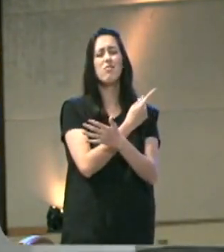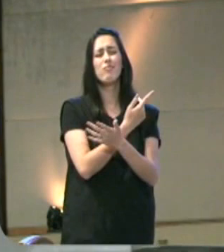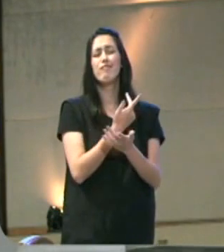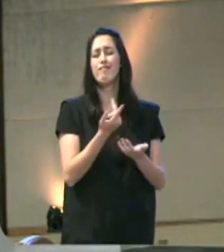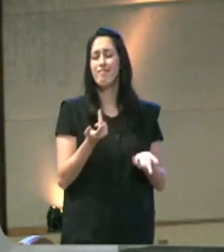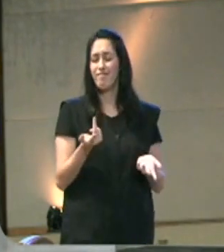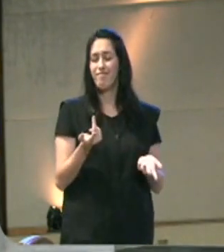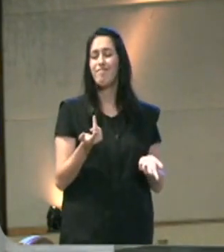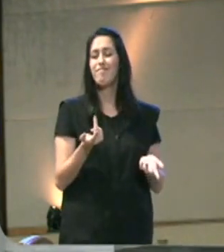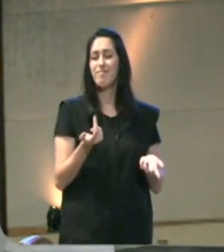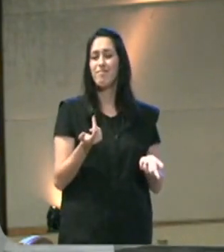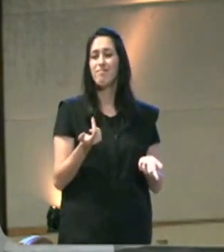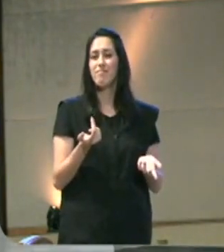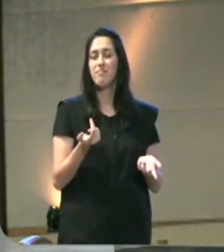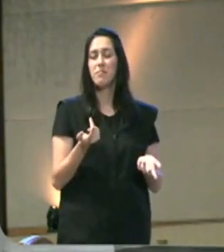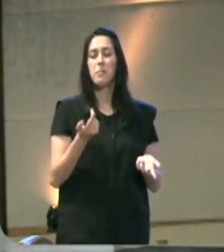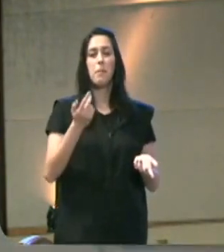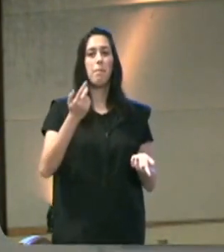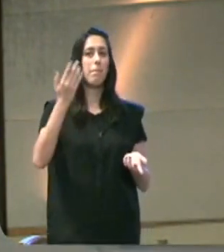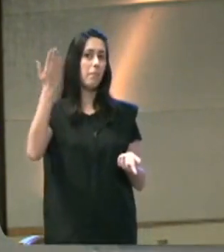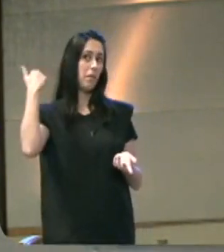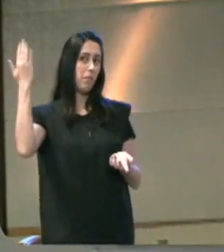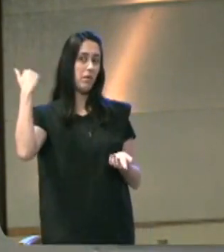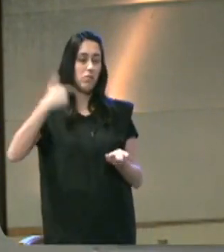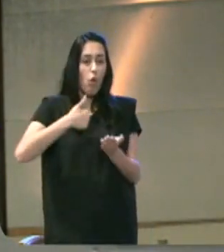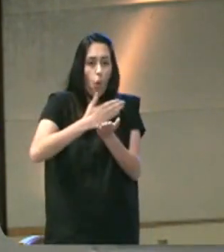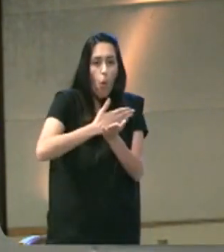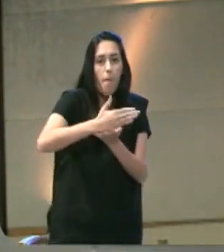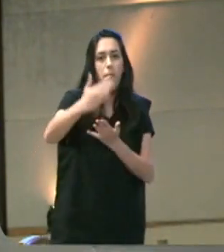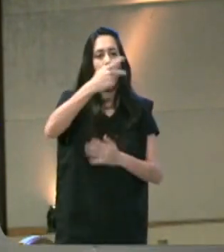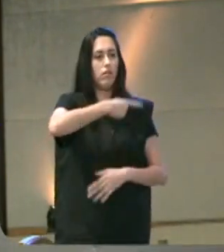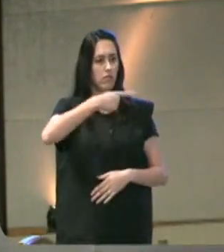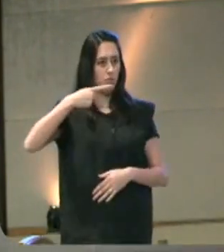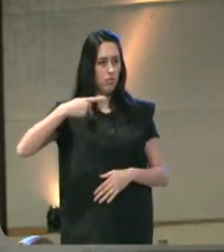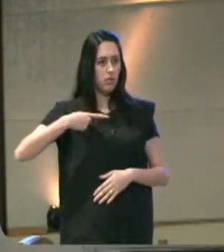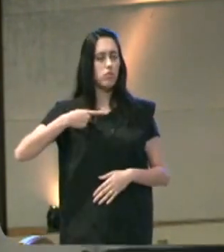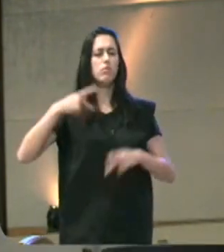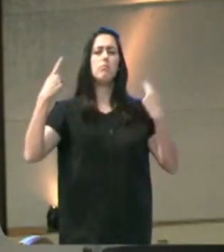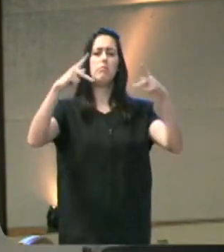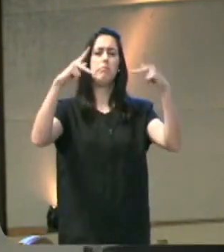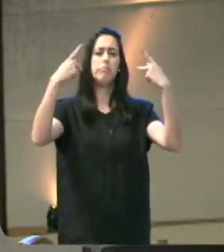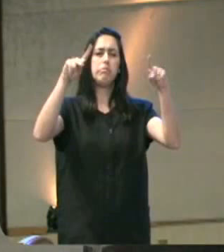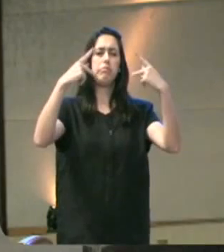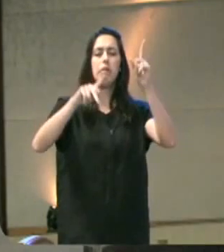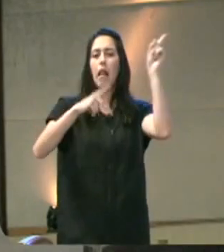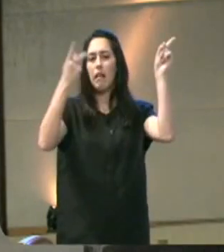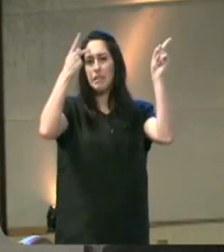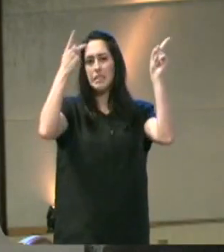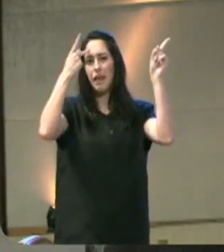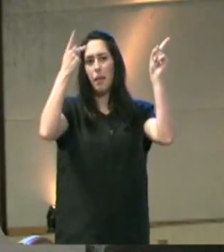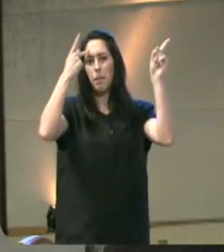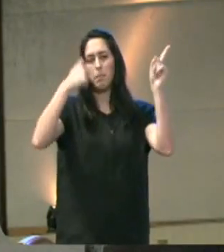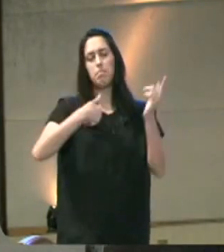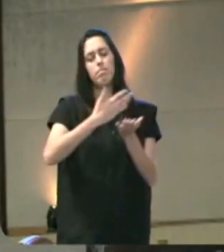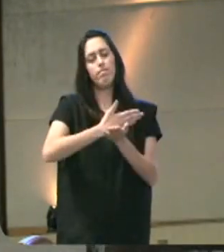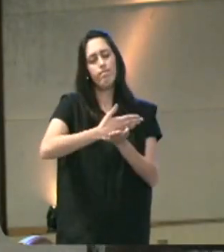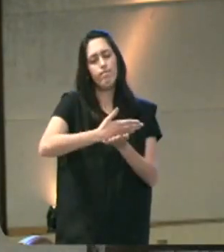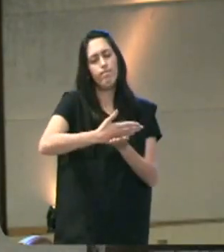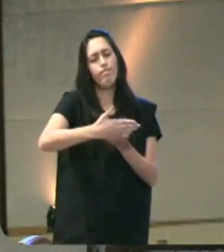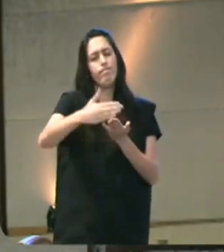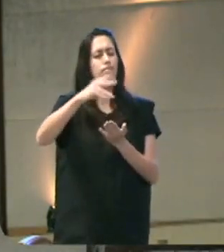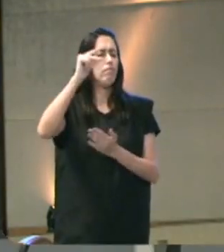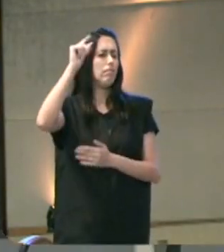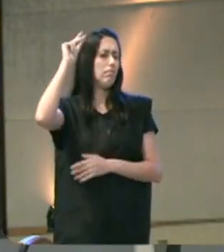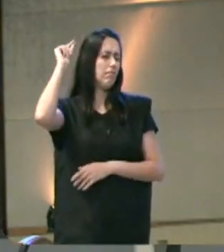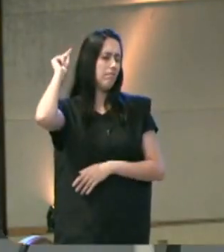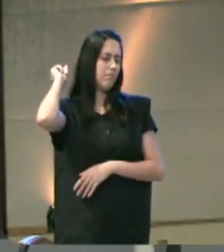É interessante que quando eu comecei a pastorear na cidade de São Paulo, eu trabalhava antes